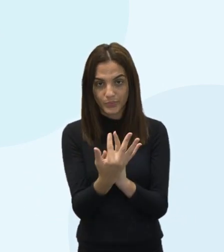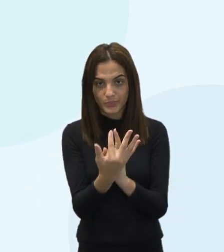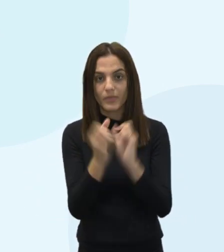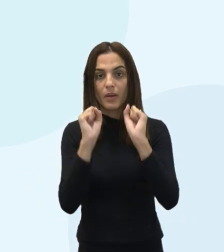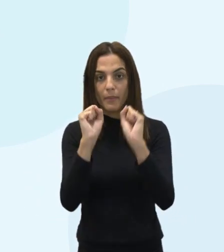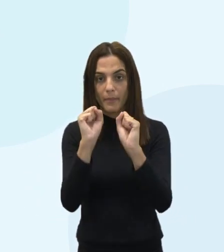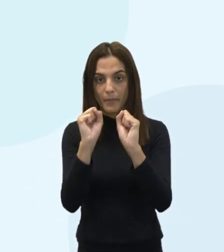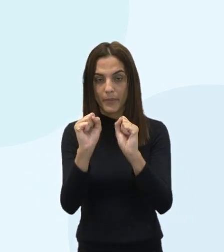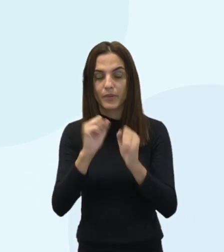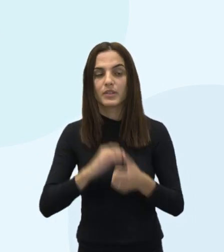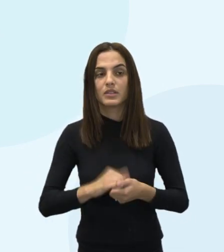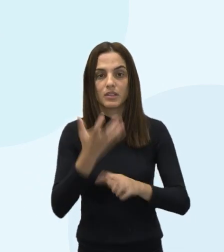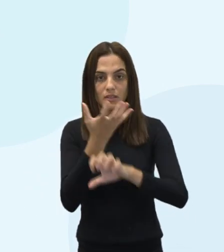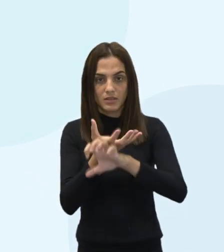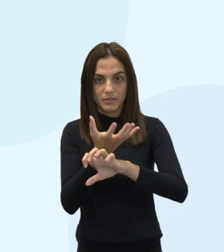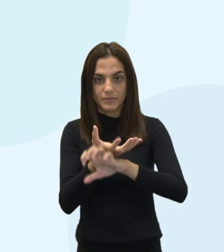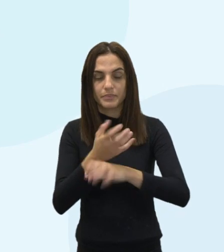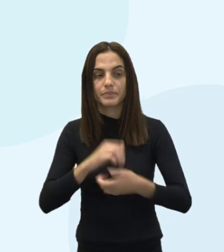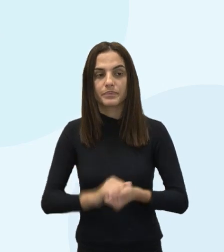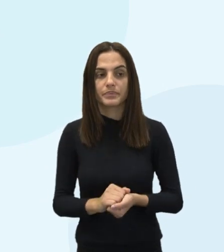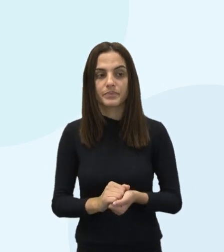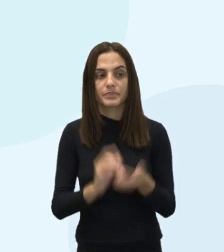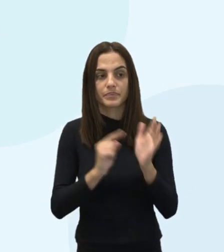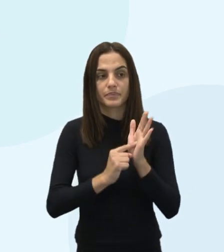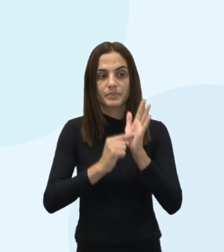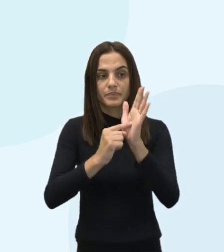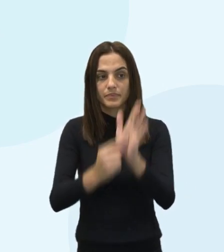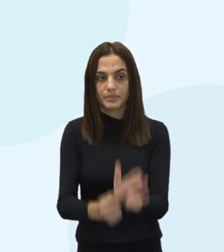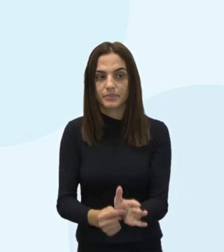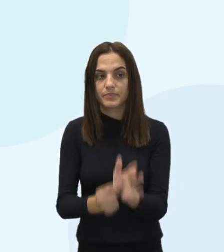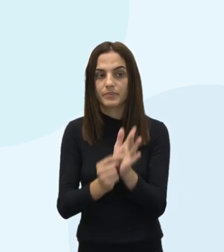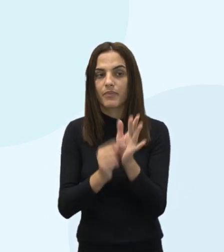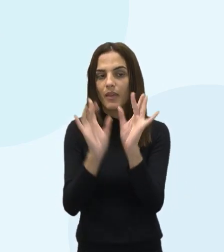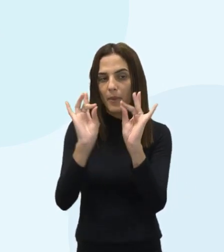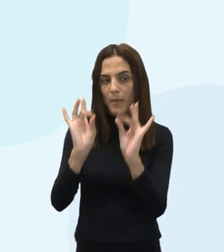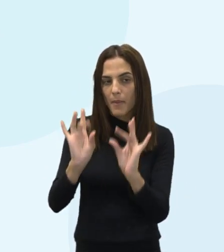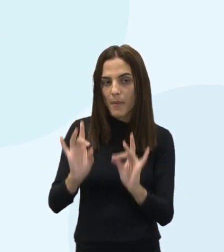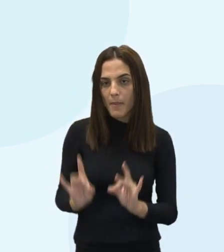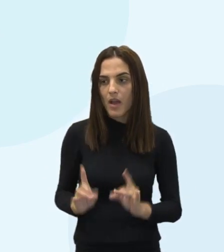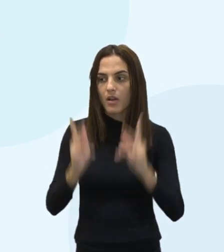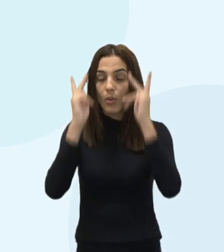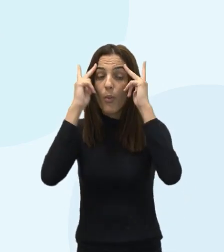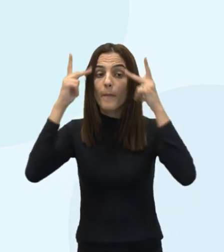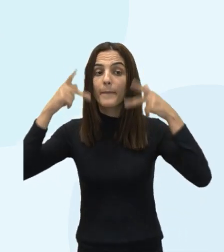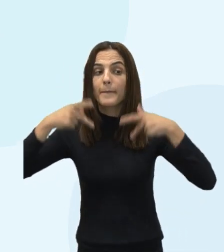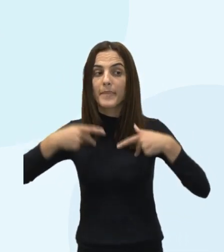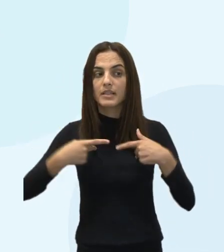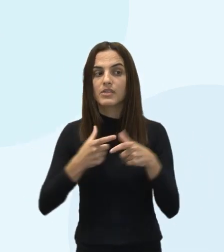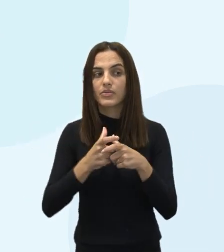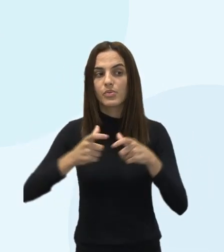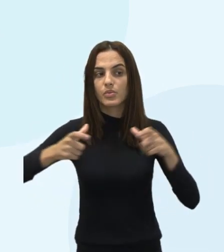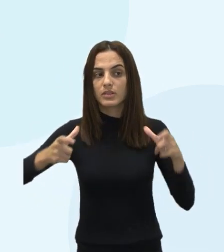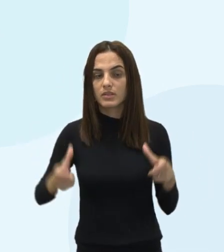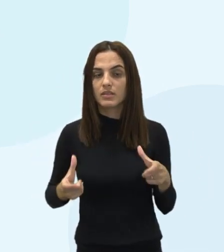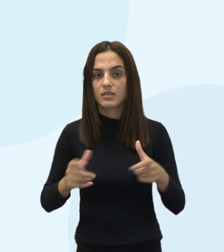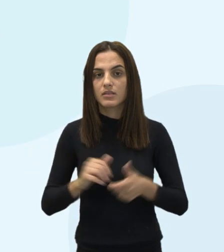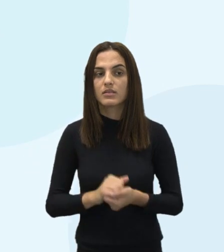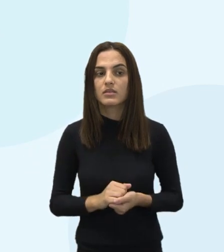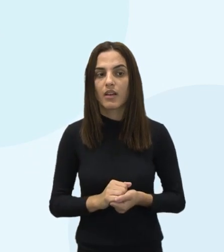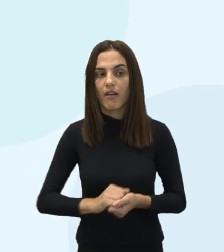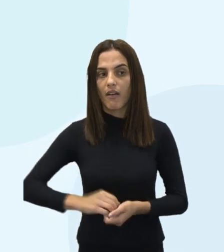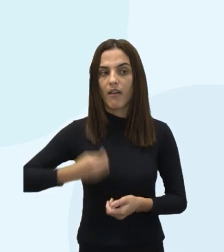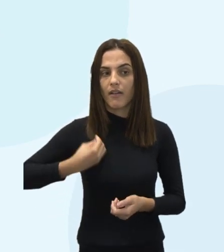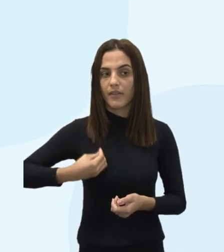feito interdisciplinar também, resgatar a especificidade da condição humana e dos direitos fundamentais à